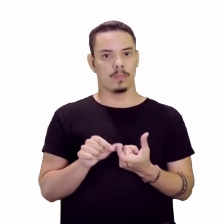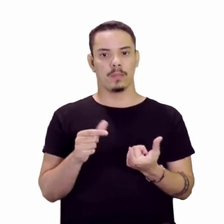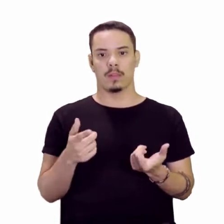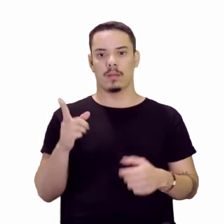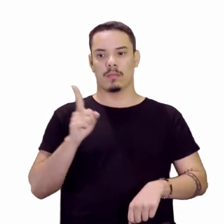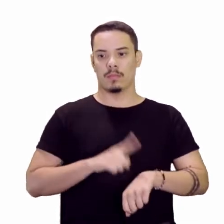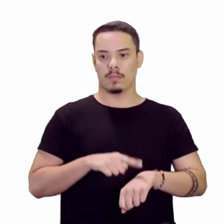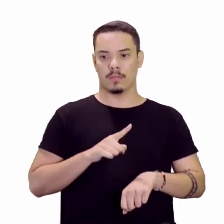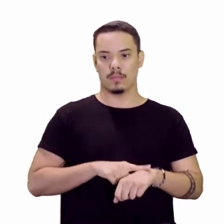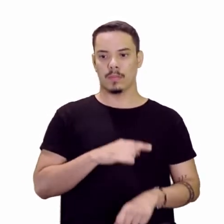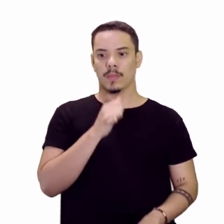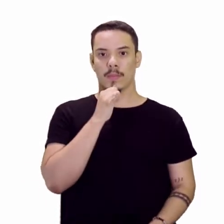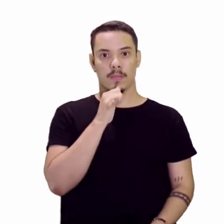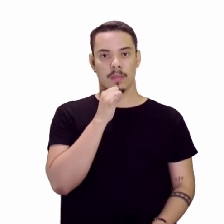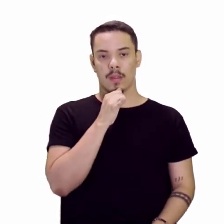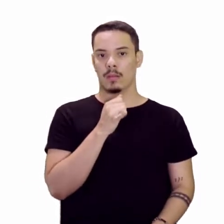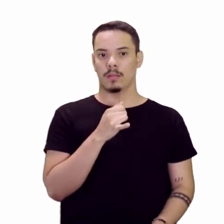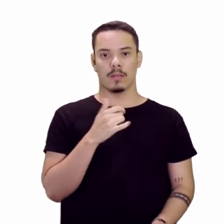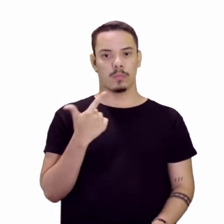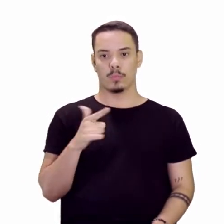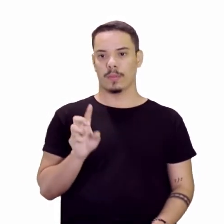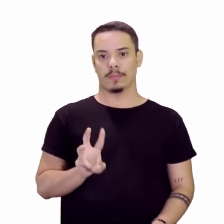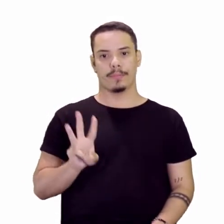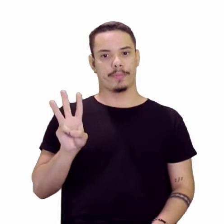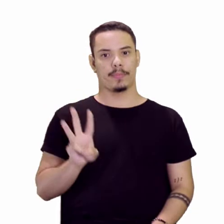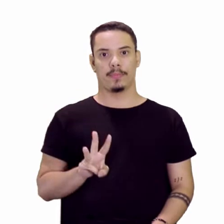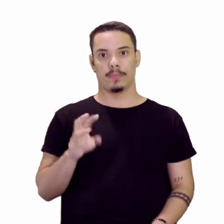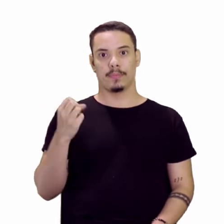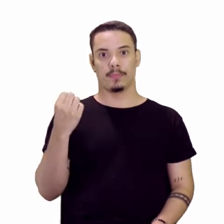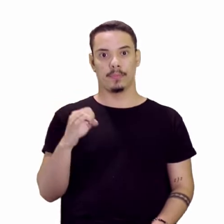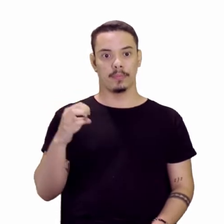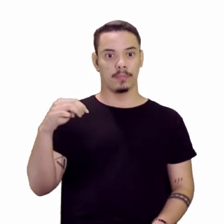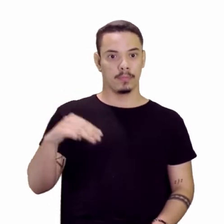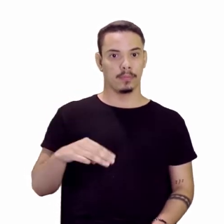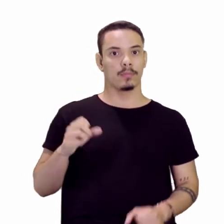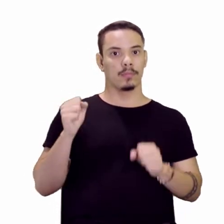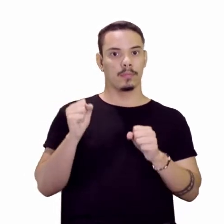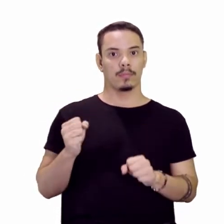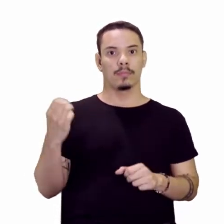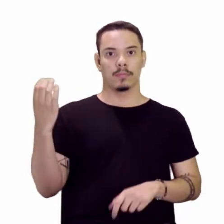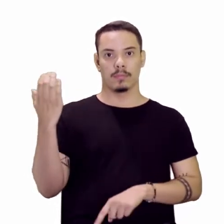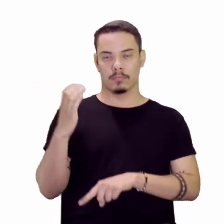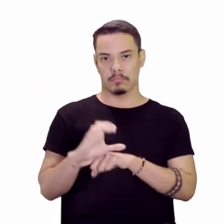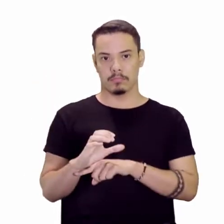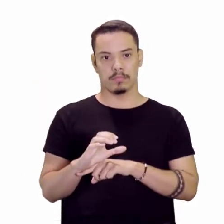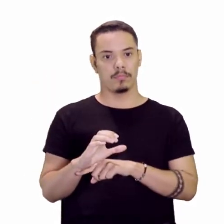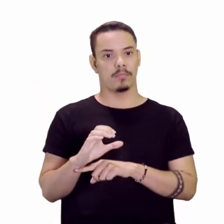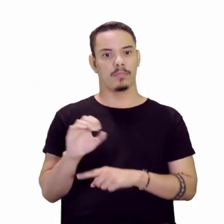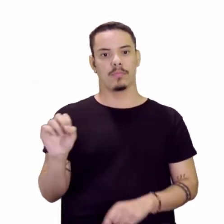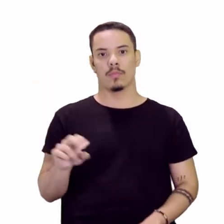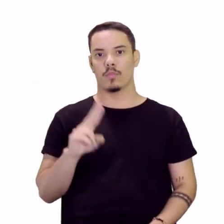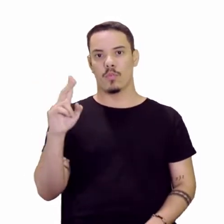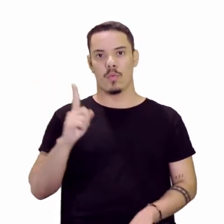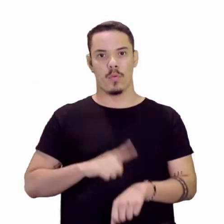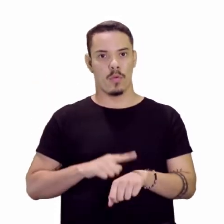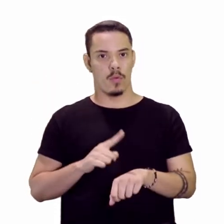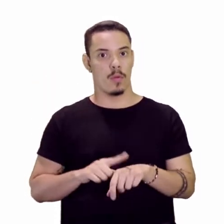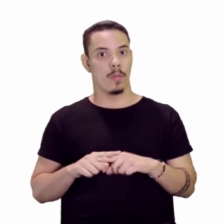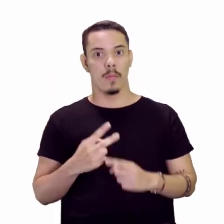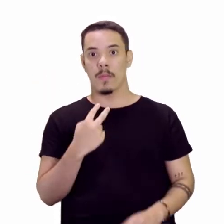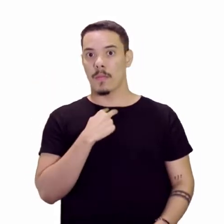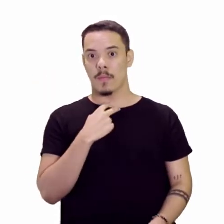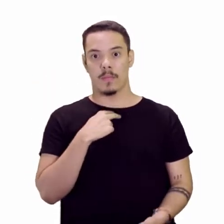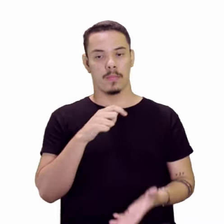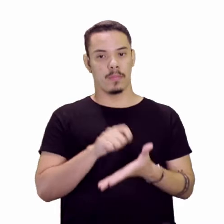do tempo, por exemplo, você não tem mais watts. Se for minuto, pode colocar? Pode. Joule por minuto, joule por hora, só que não pode escrever